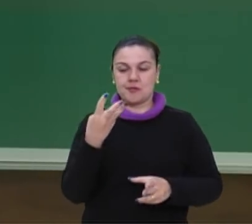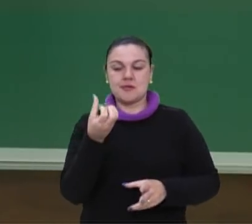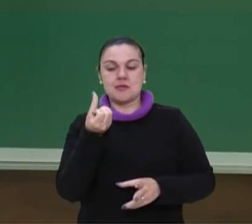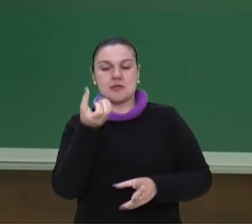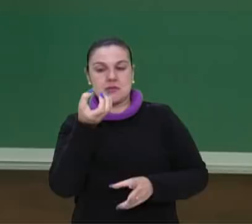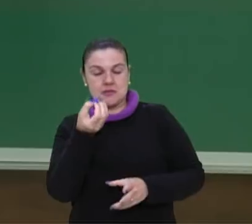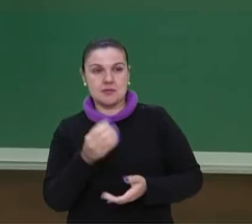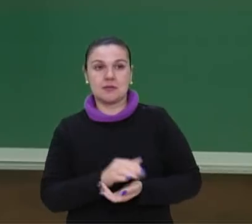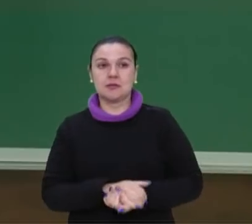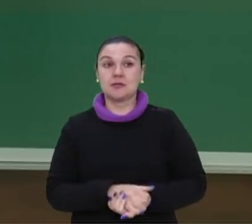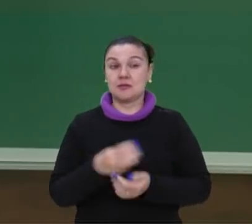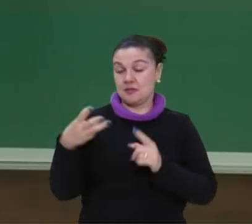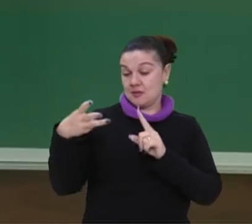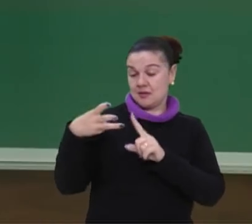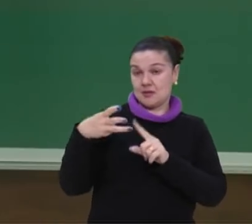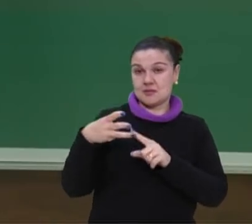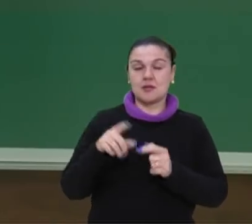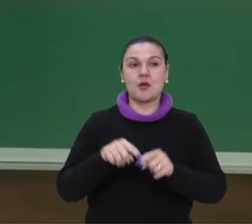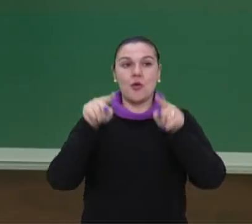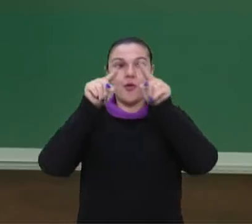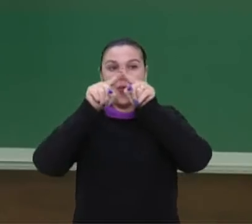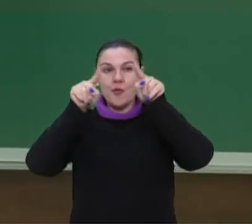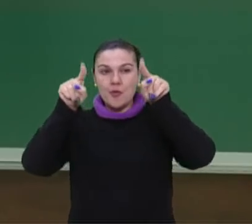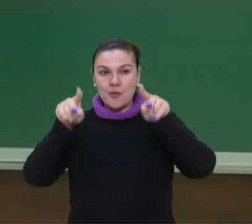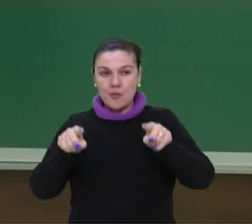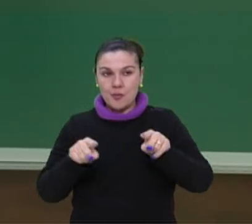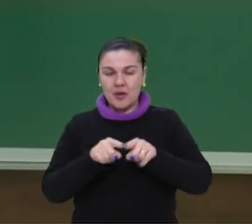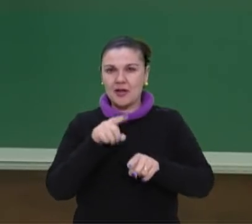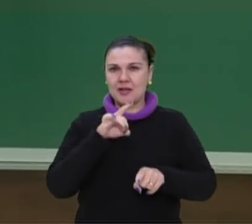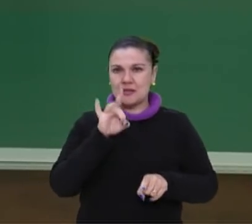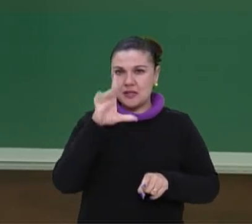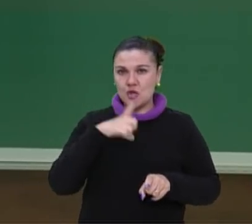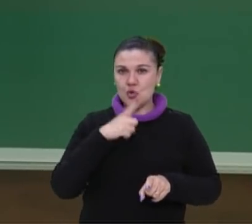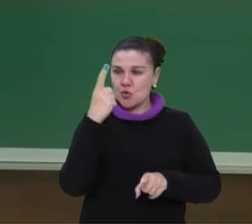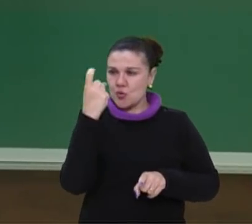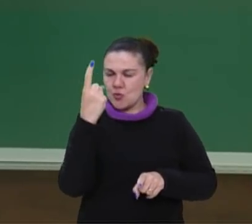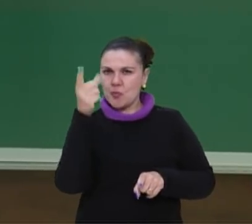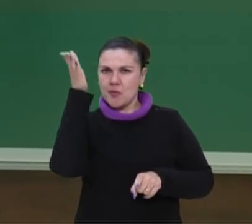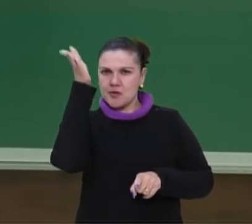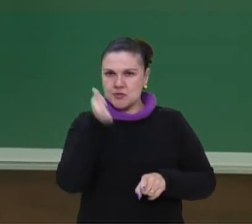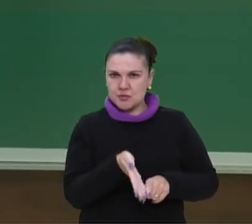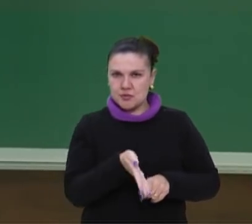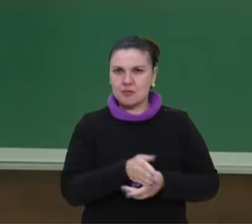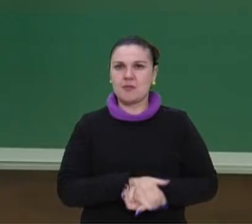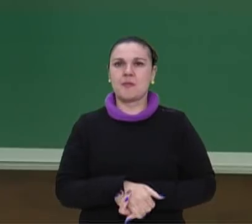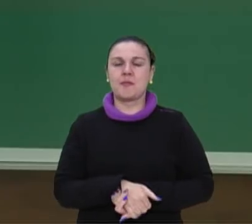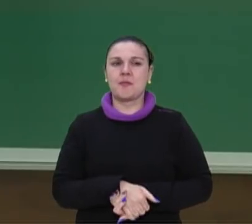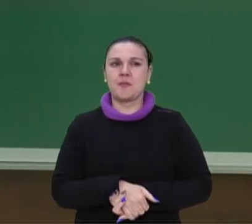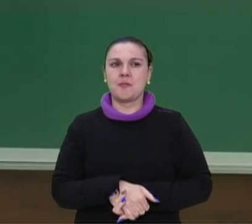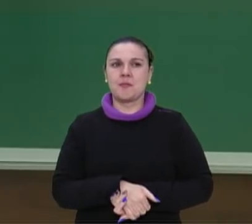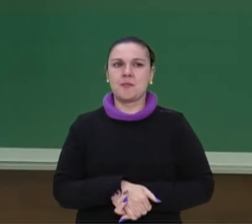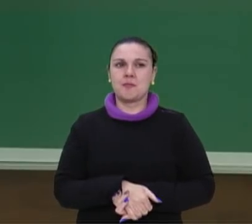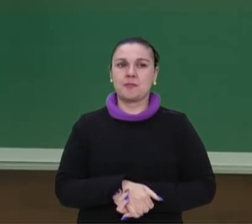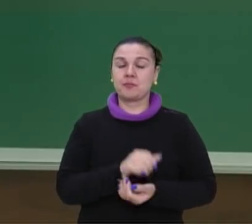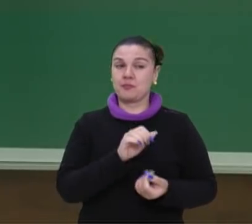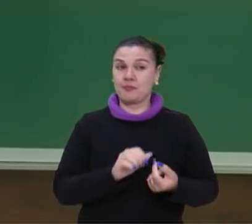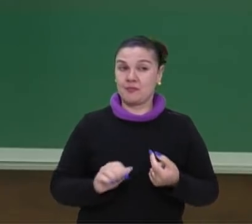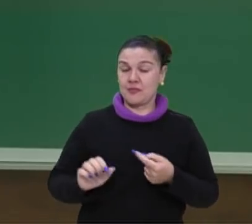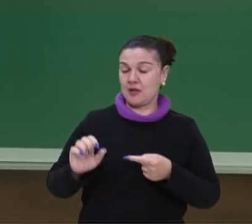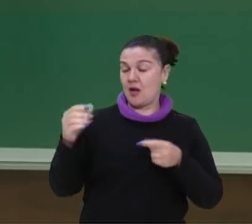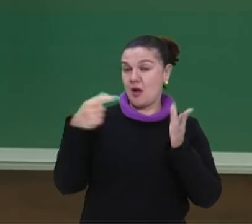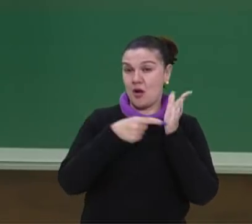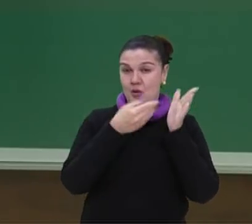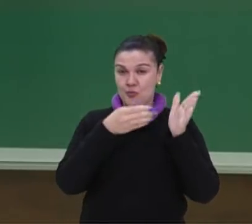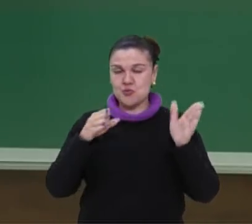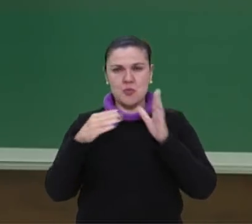360. Terceira sentença, o quadrilátero possui apenas uma diagonal. E a última